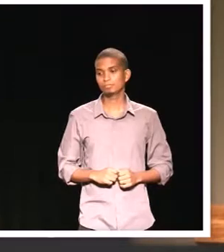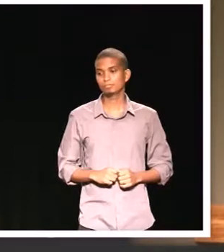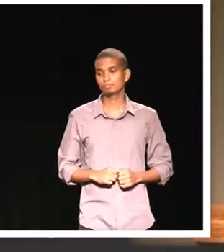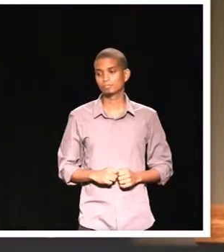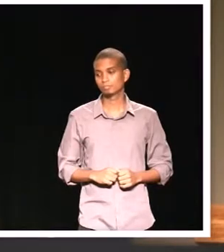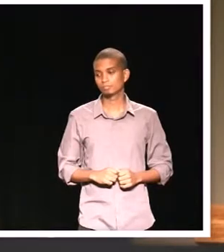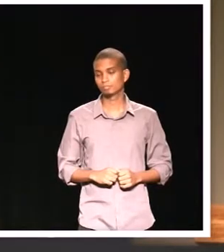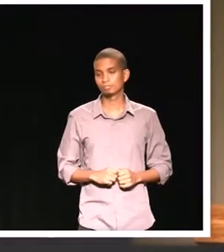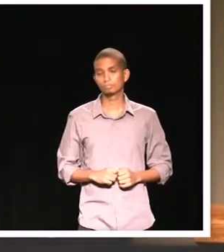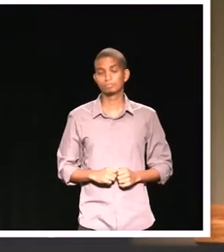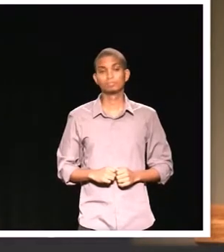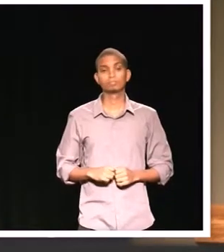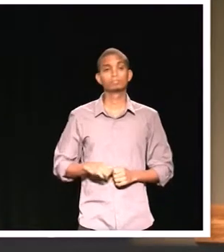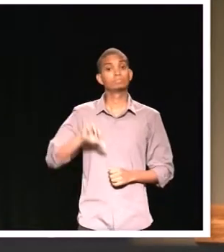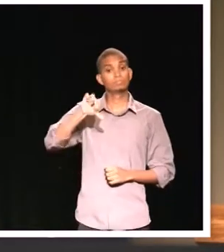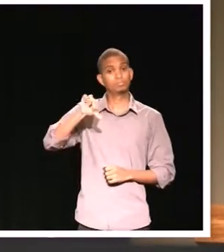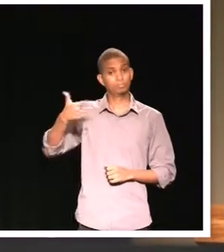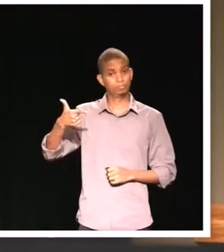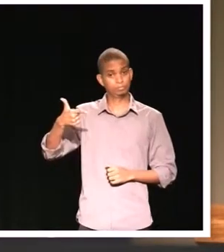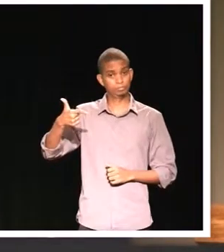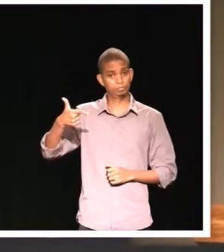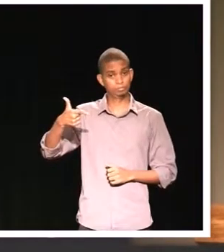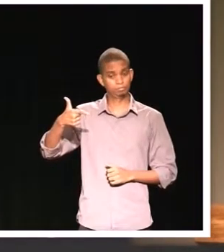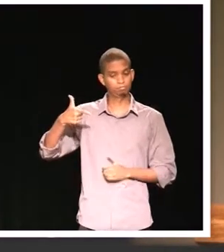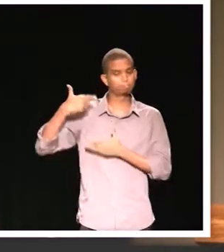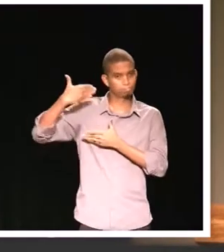No 92,